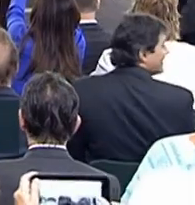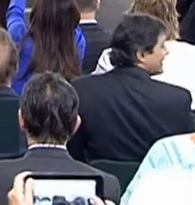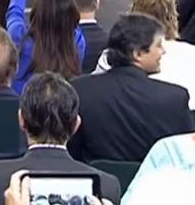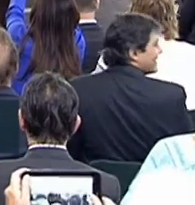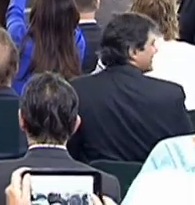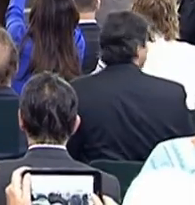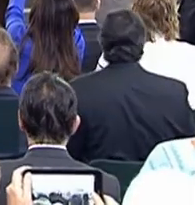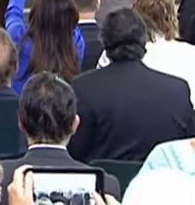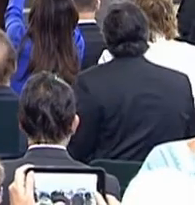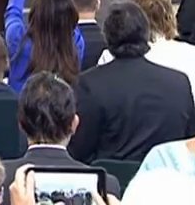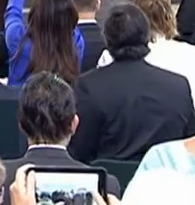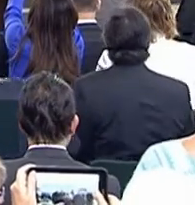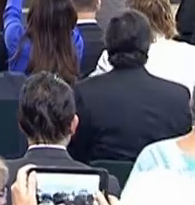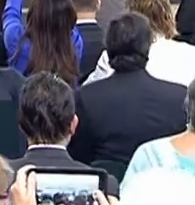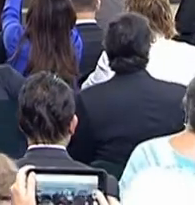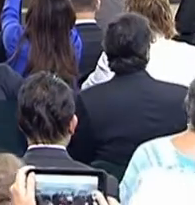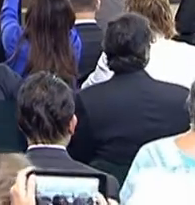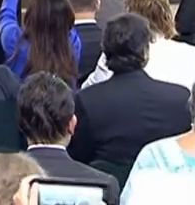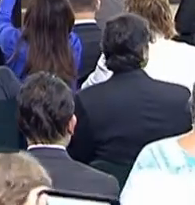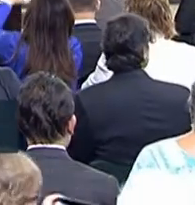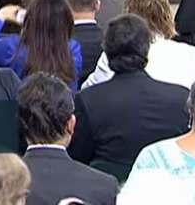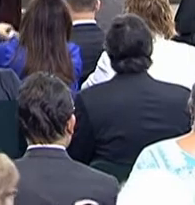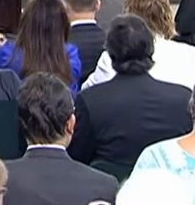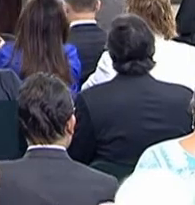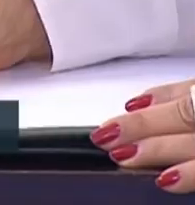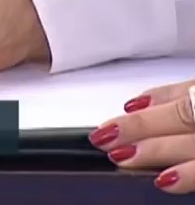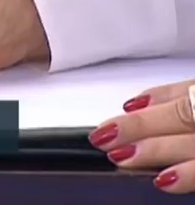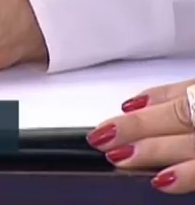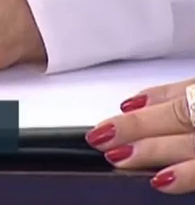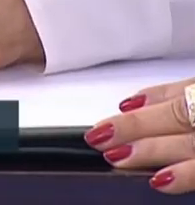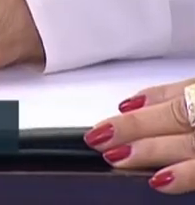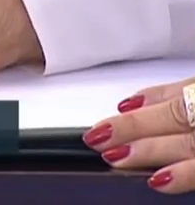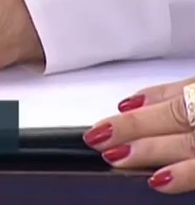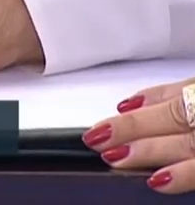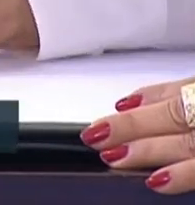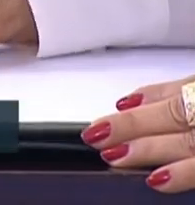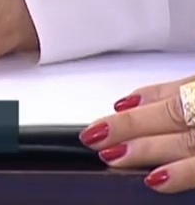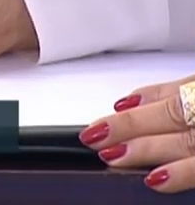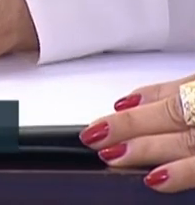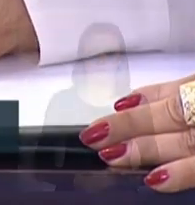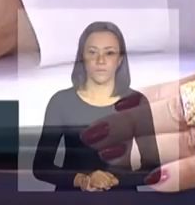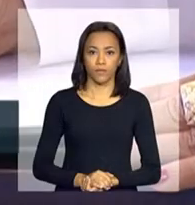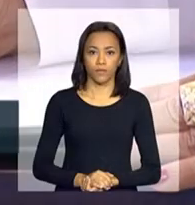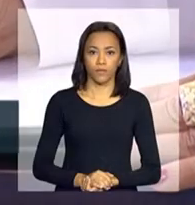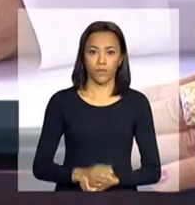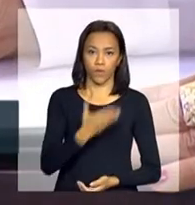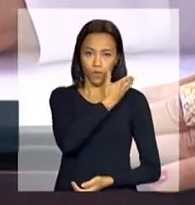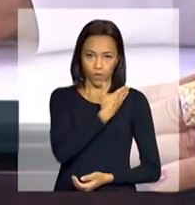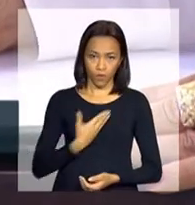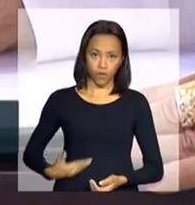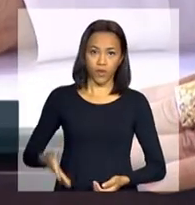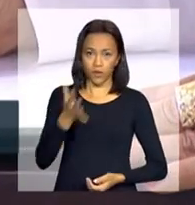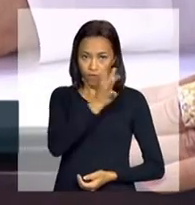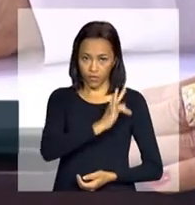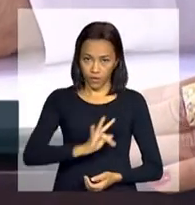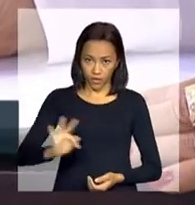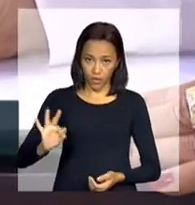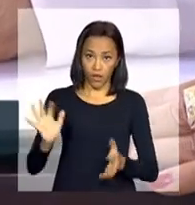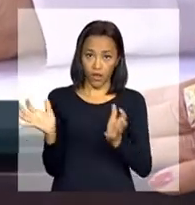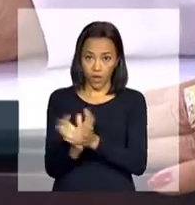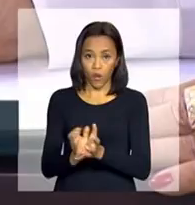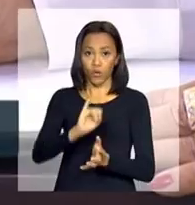E aí o governo federal poder